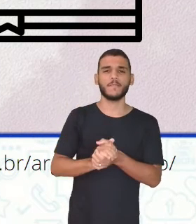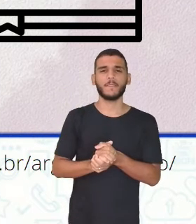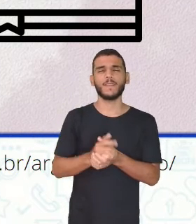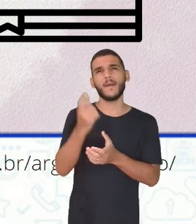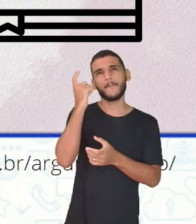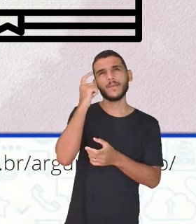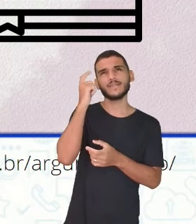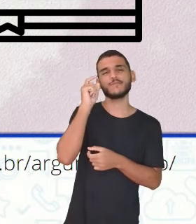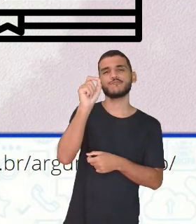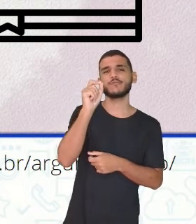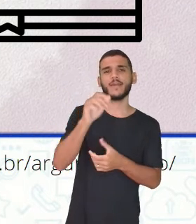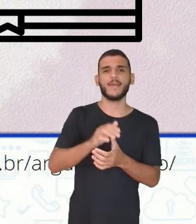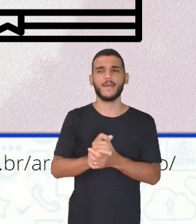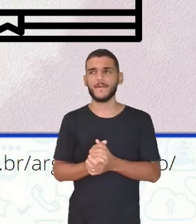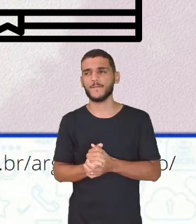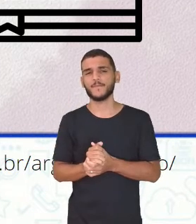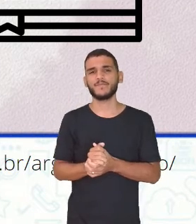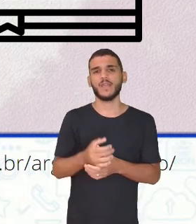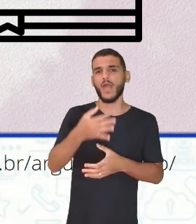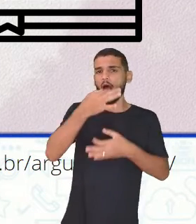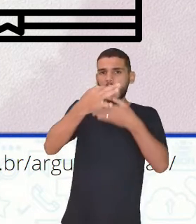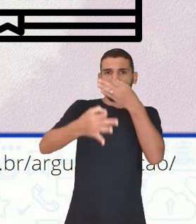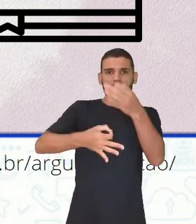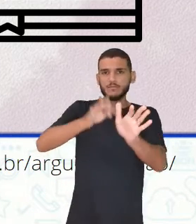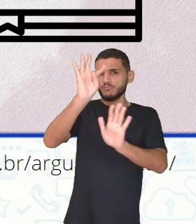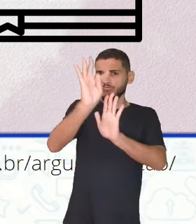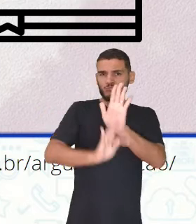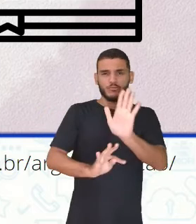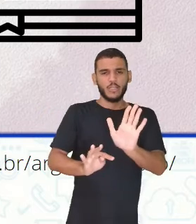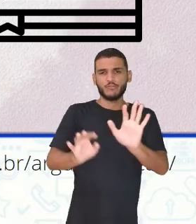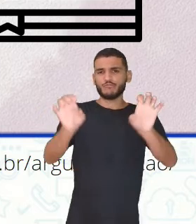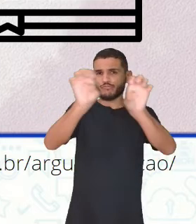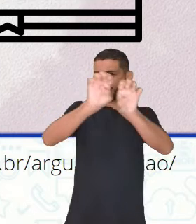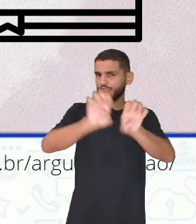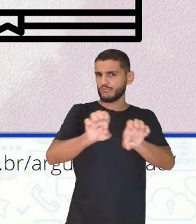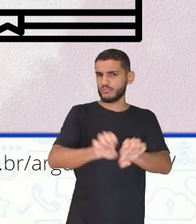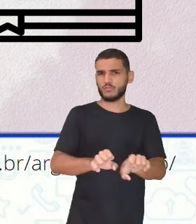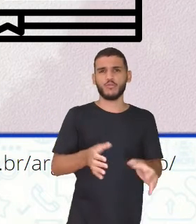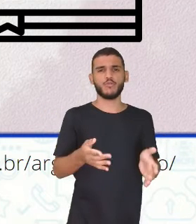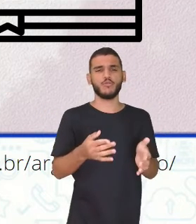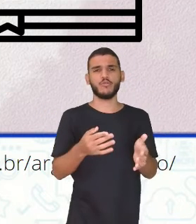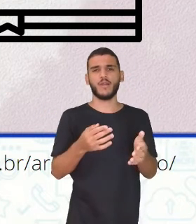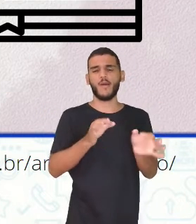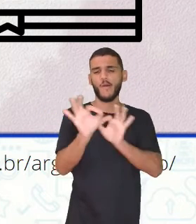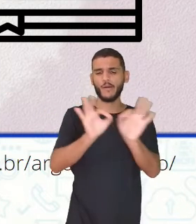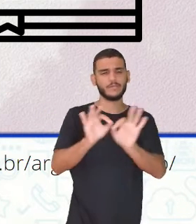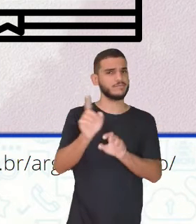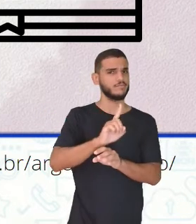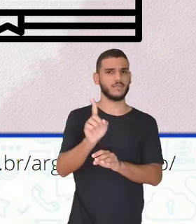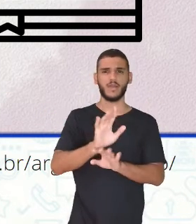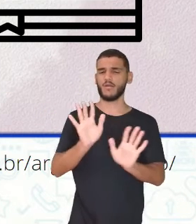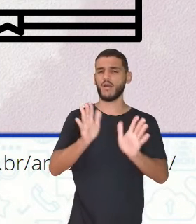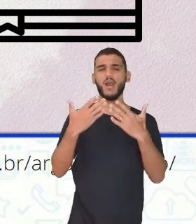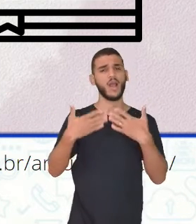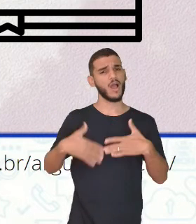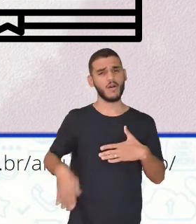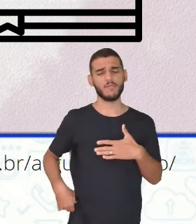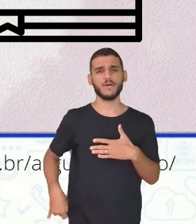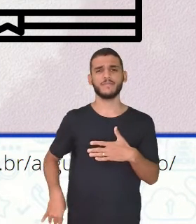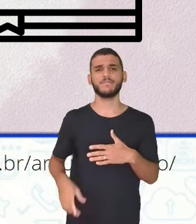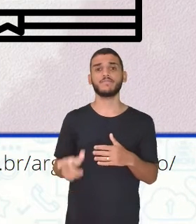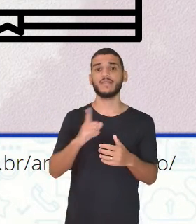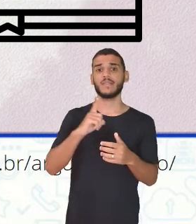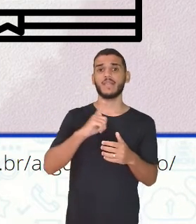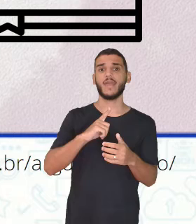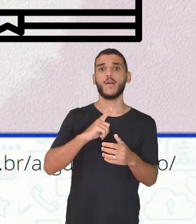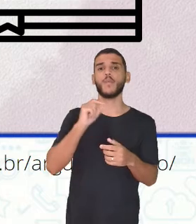logo naquele texto, artigo de opinião, aquela questão toda bem estruturada, parágrafos, mas não. Eu estou falando de uma argumentação que